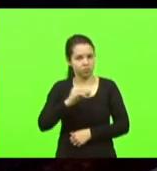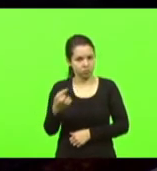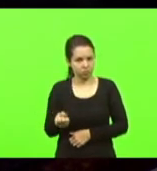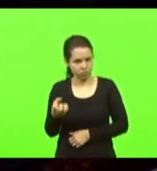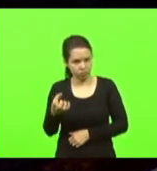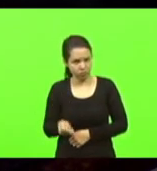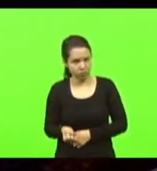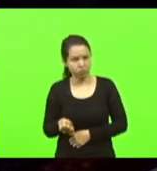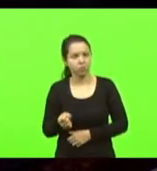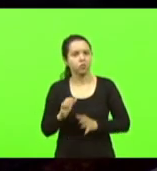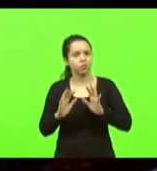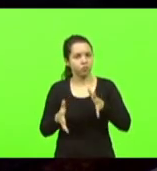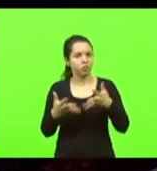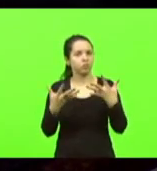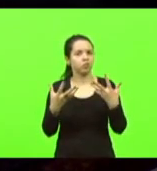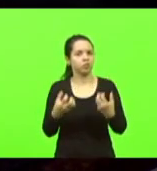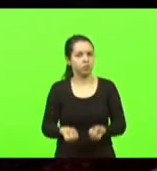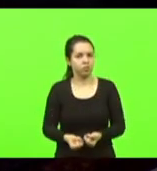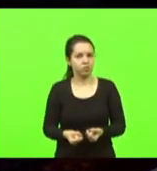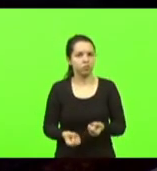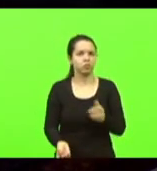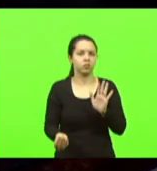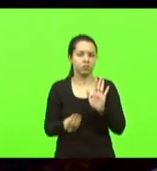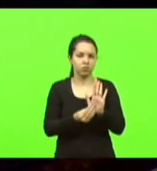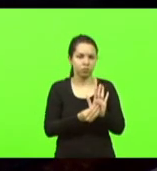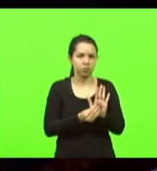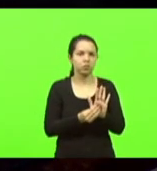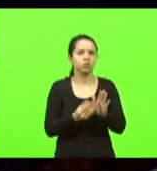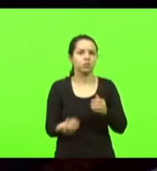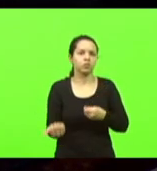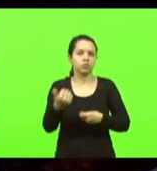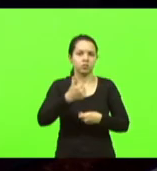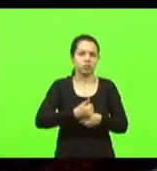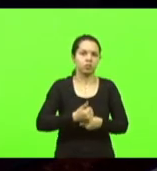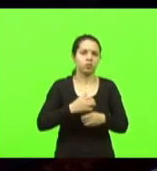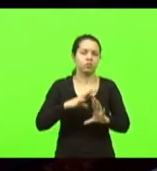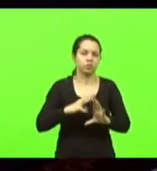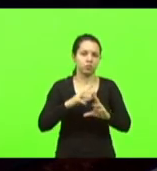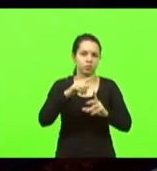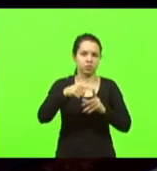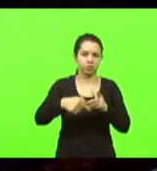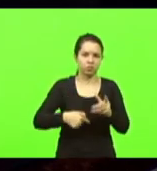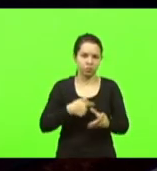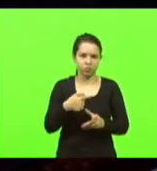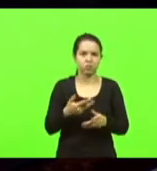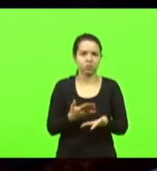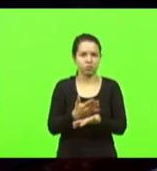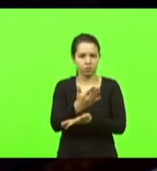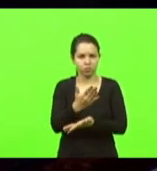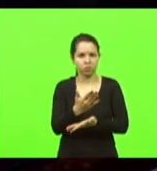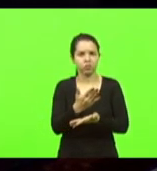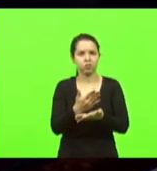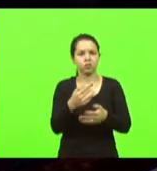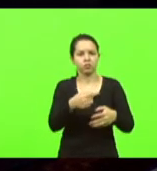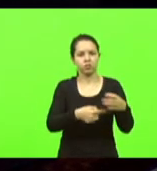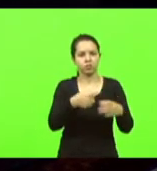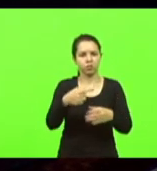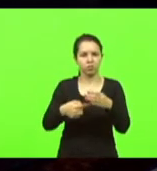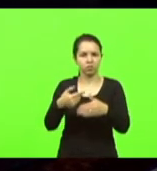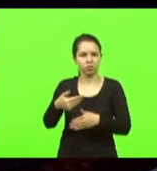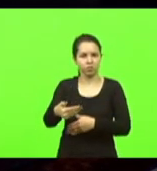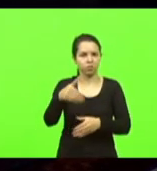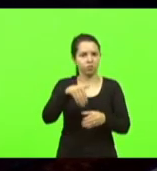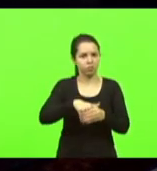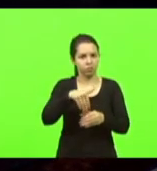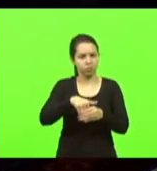e faz parte do substitutivo global que vai ser que foi aprovado nas comissões e que será votado